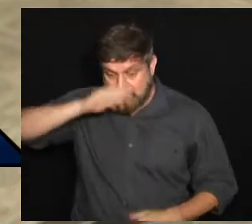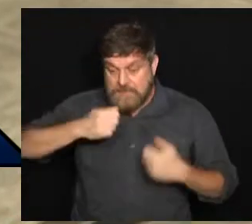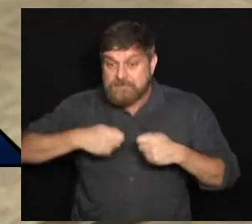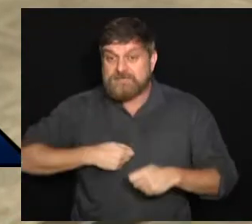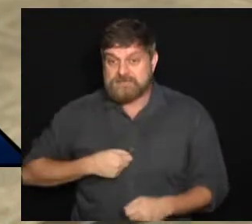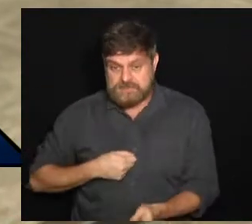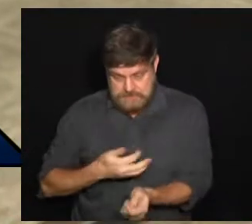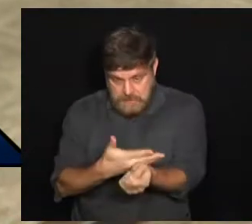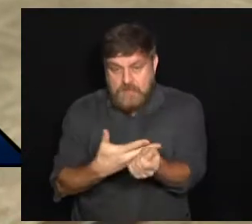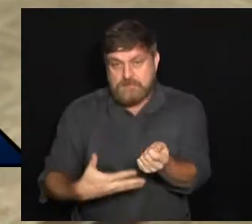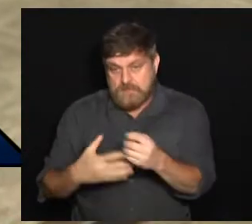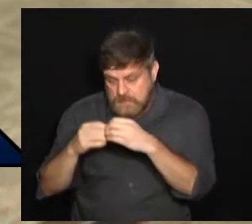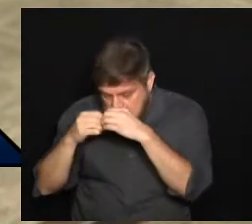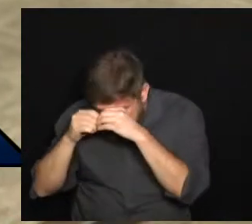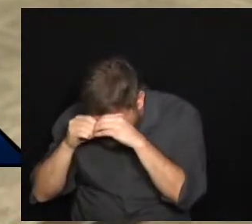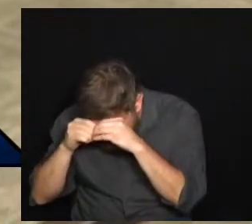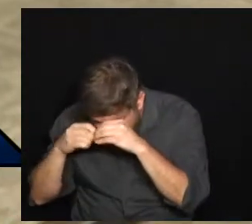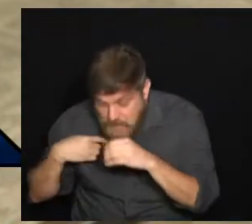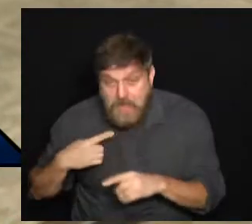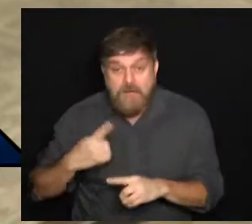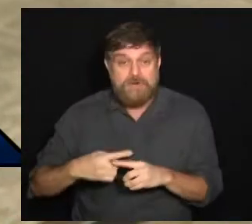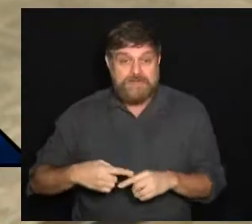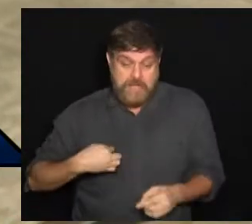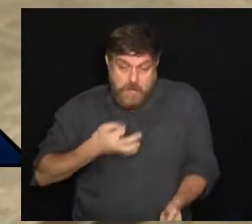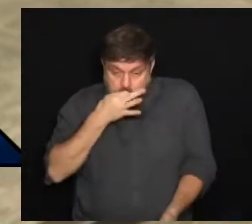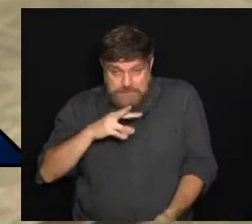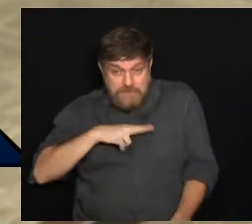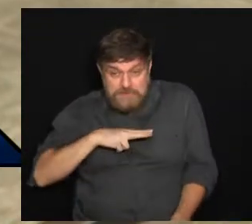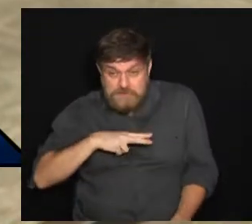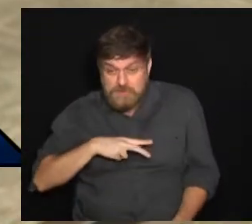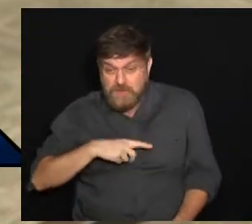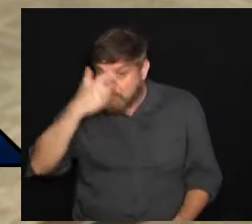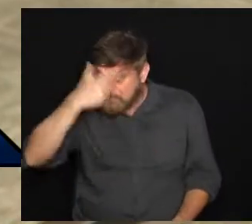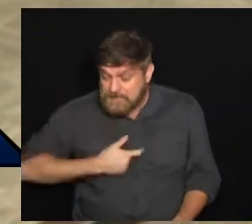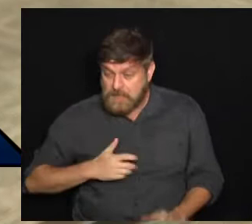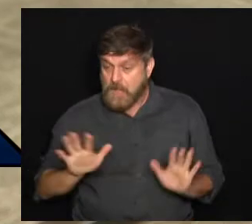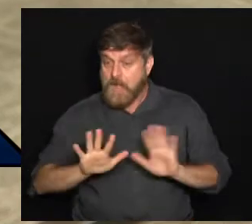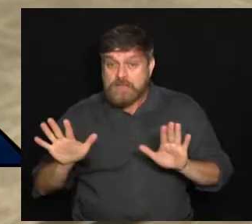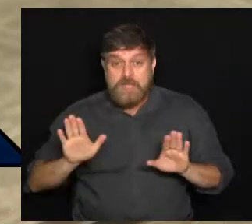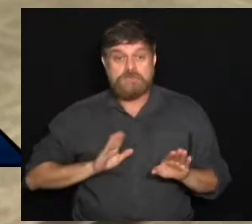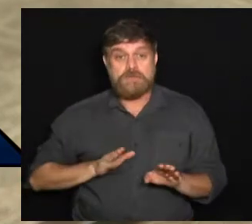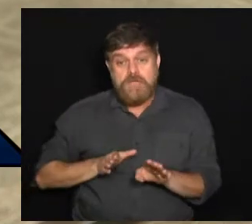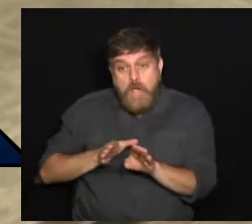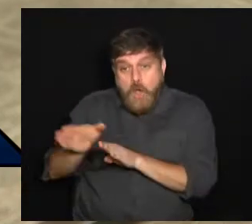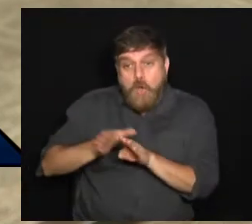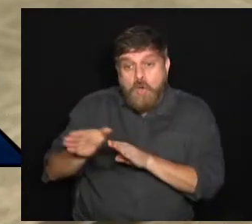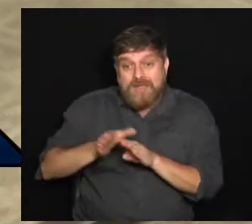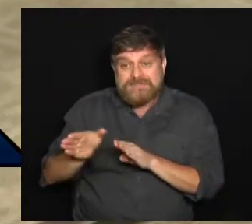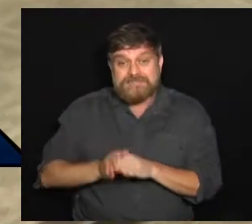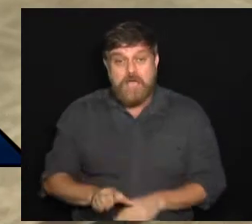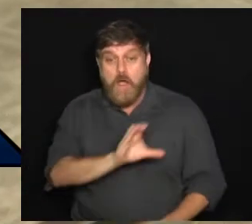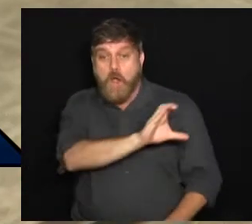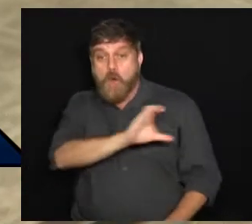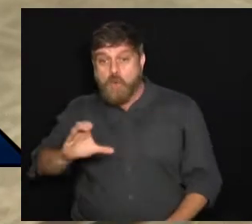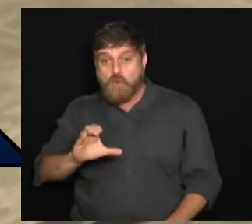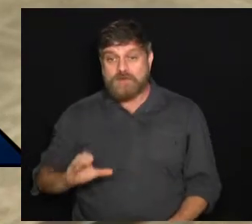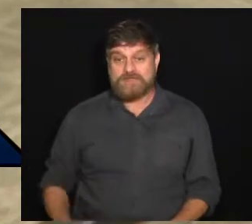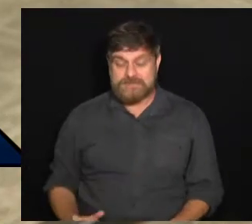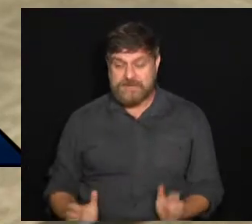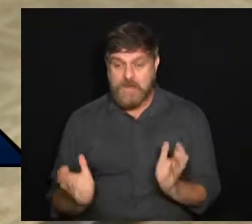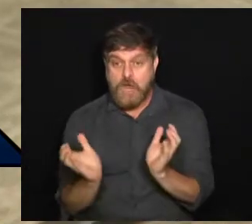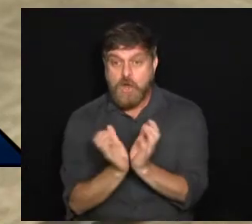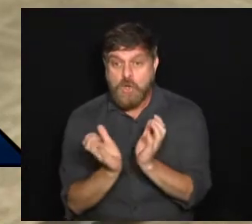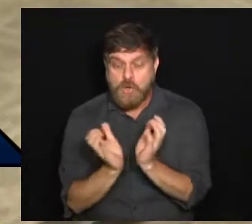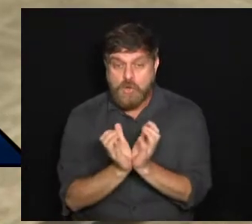testado. Essa é a nossa leitura, porque isso não é só a minha leitura, isso é a orientação do coordenador geral da Organização Mundial de